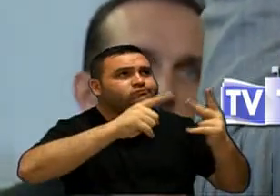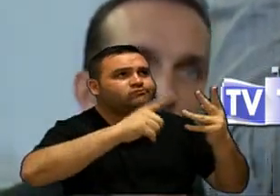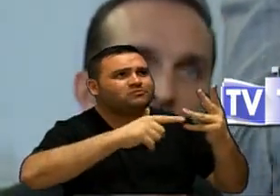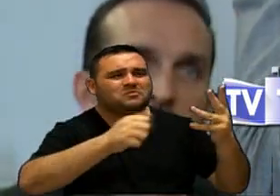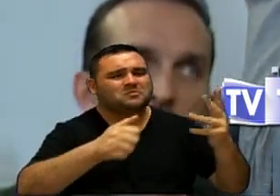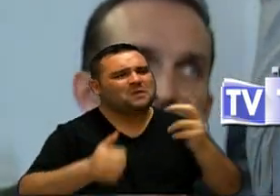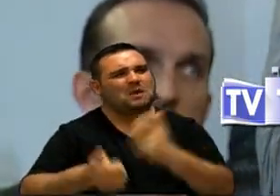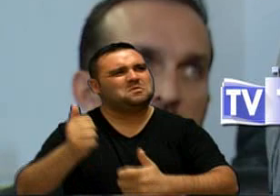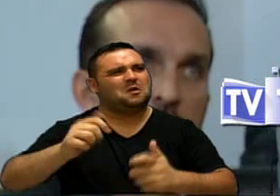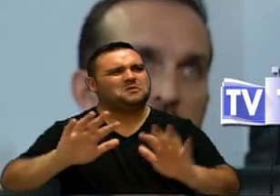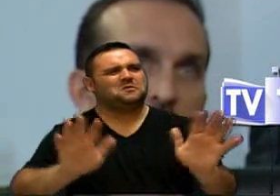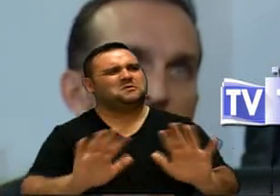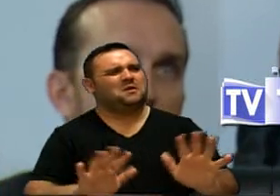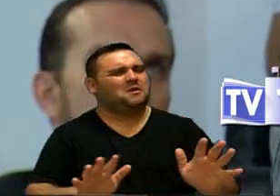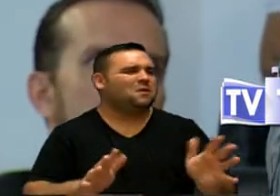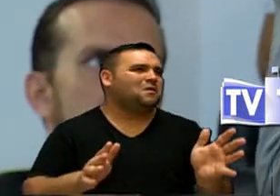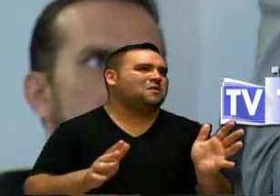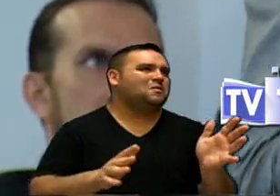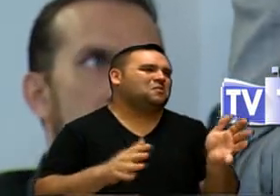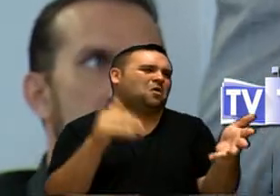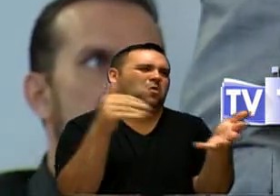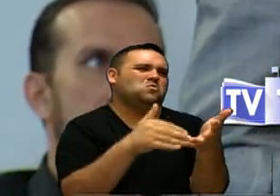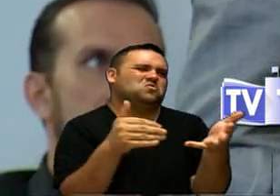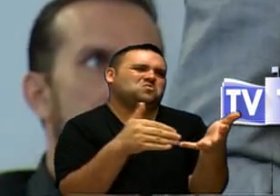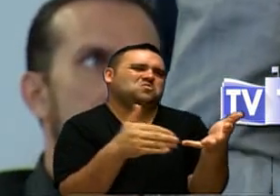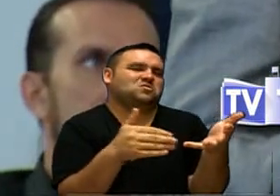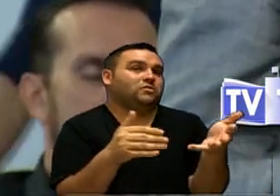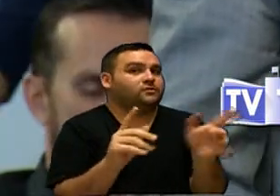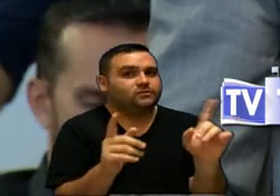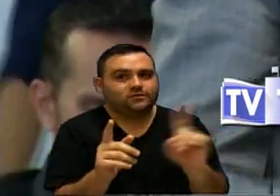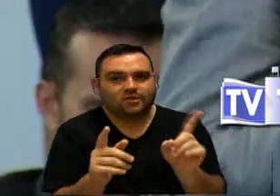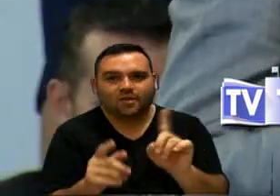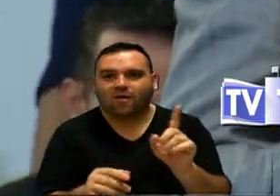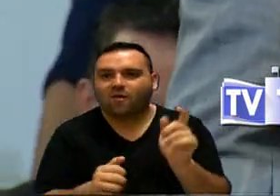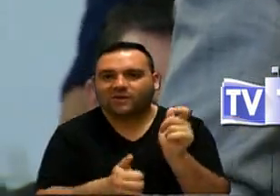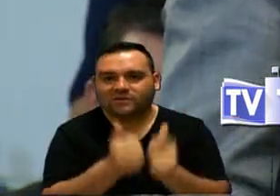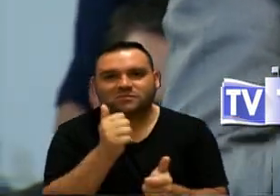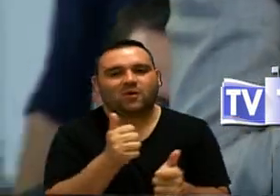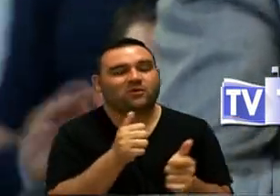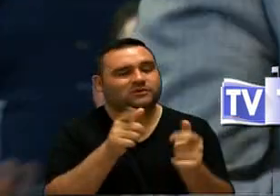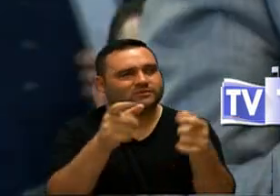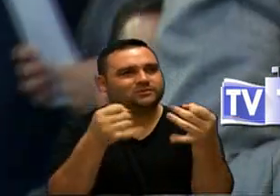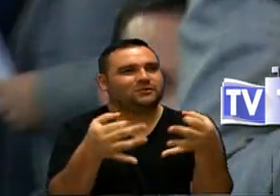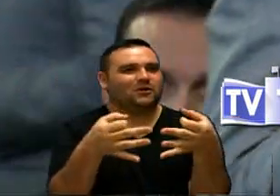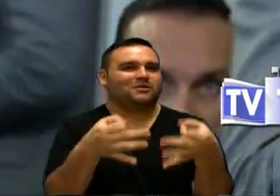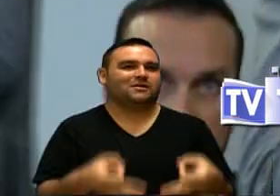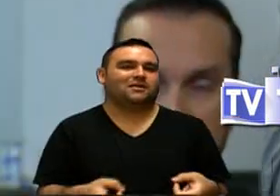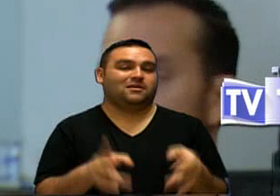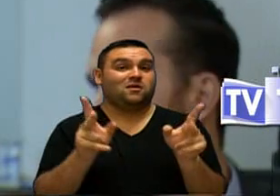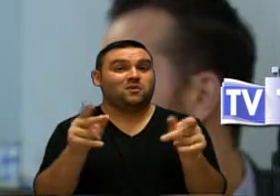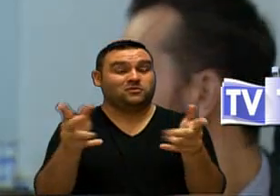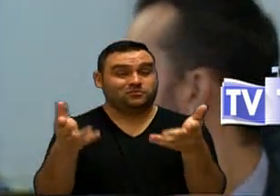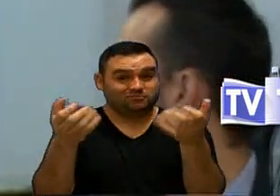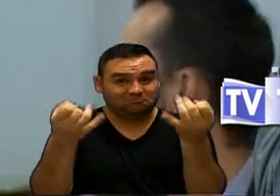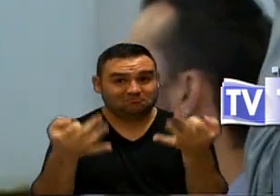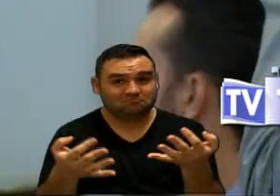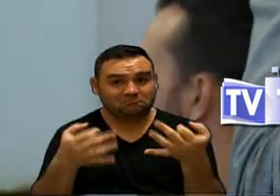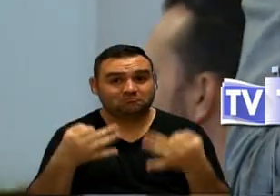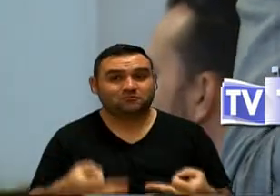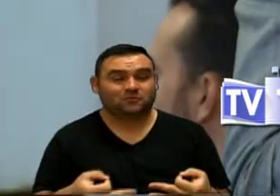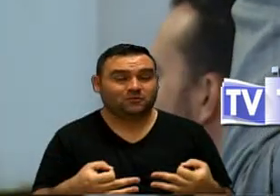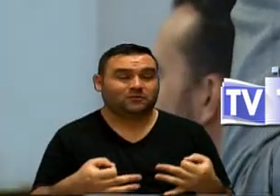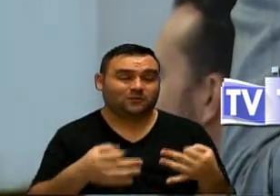ali, esporte vem em terceiro, quarto, até quinto lugar. Mas nós sabemos que o esporte, muito bem colocado, como você vem colocando,